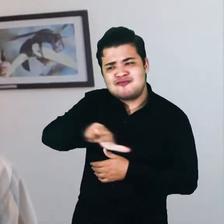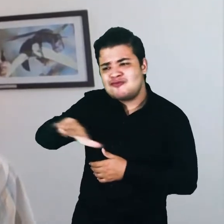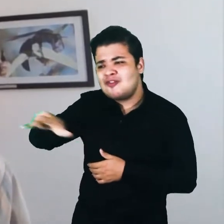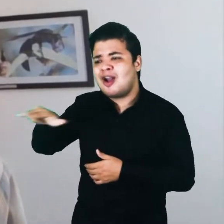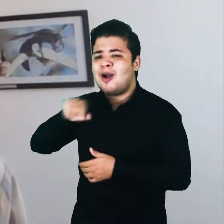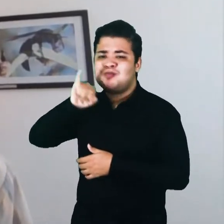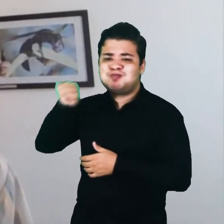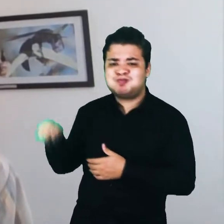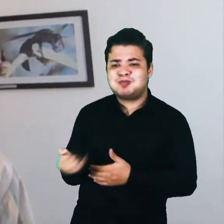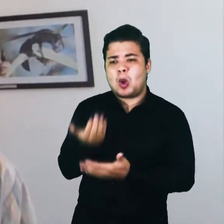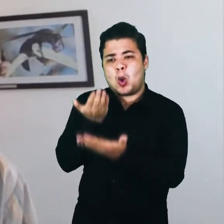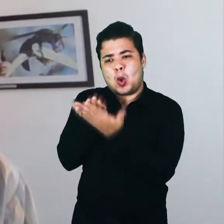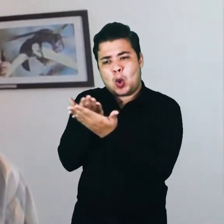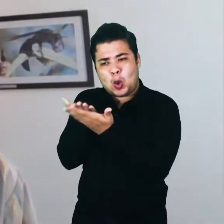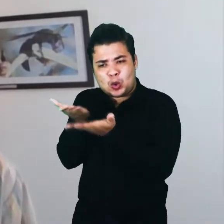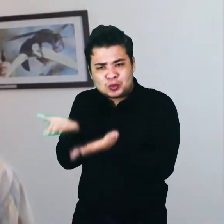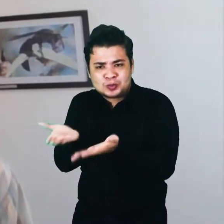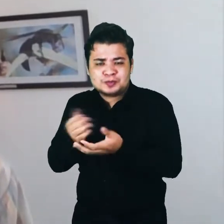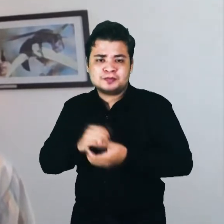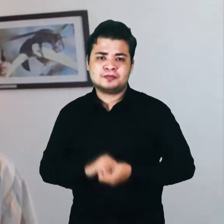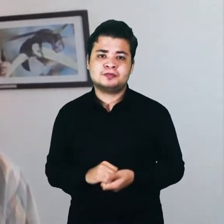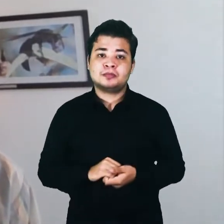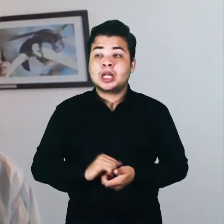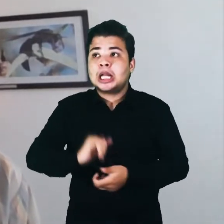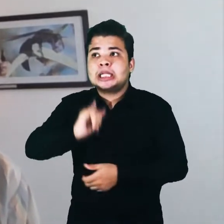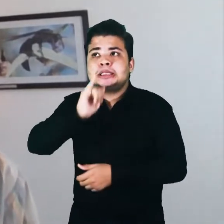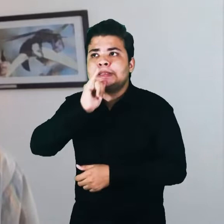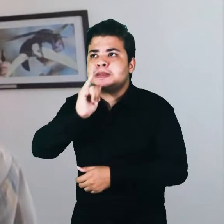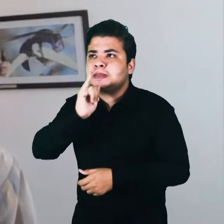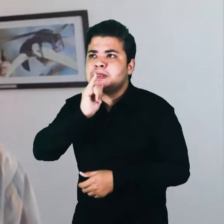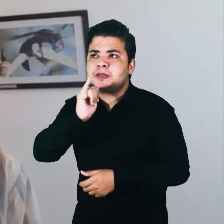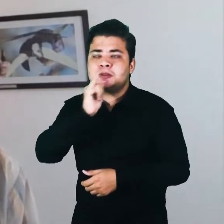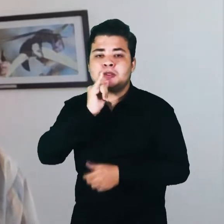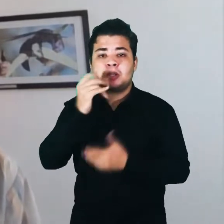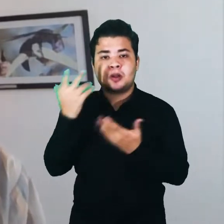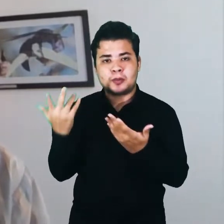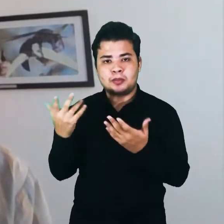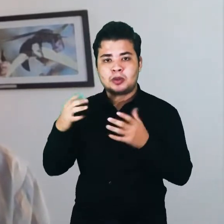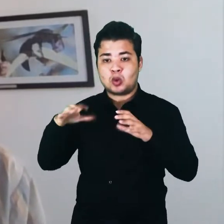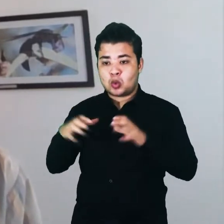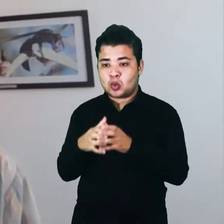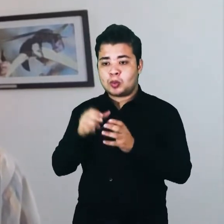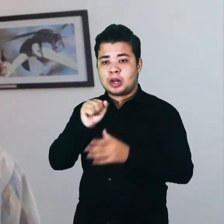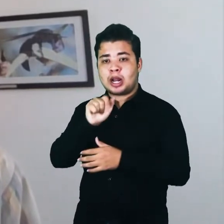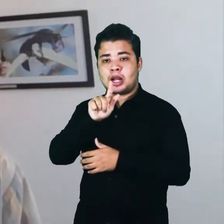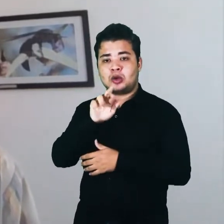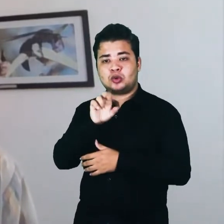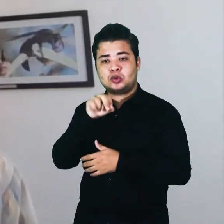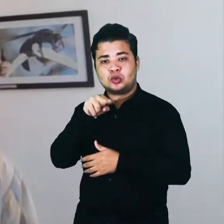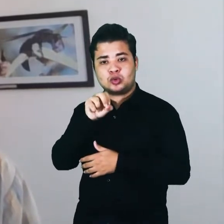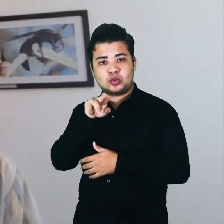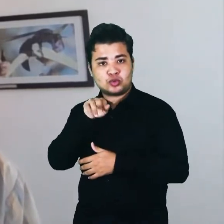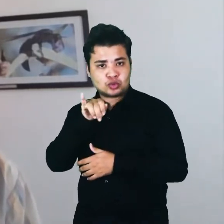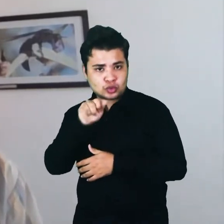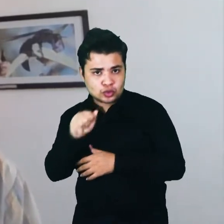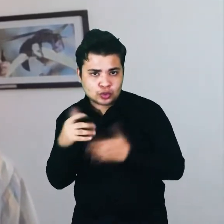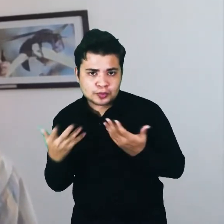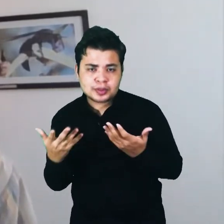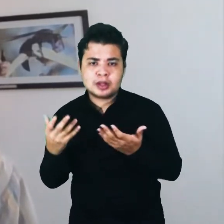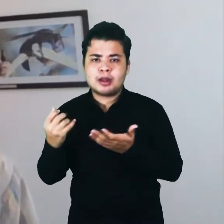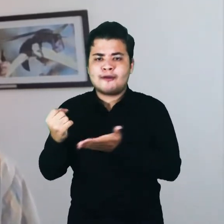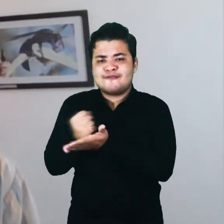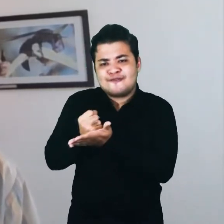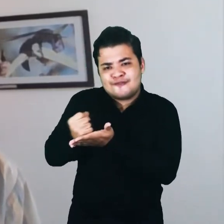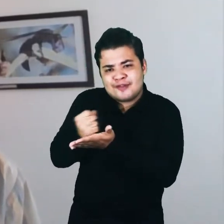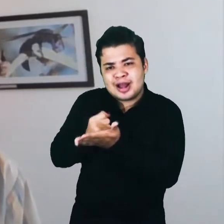Por exemplo, poderia dizer, por exemplo, que visita o herbário pessoal da agronomia, pessoal de